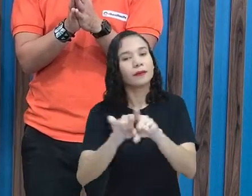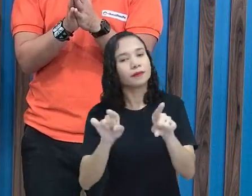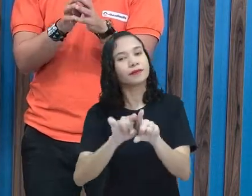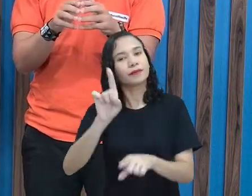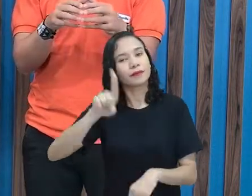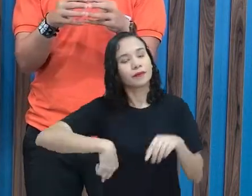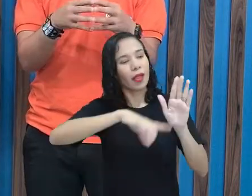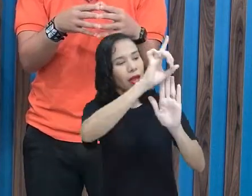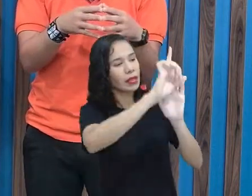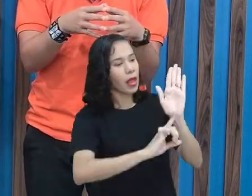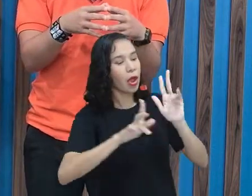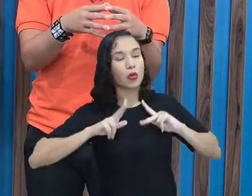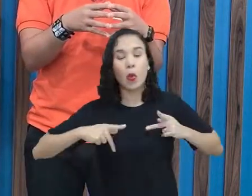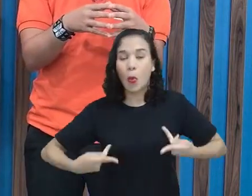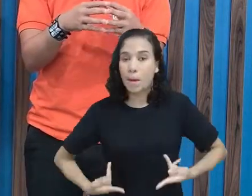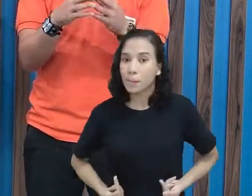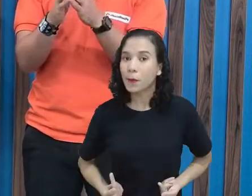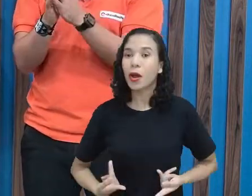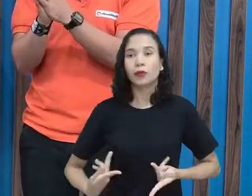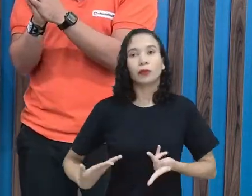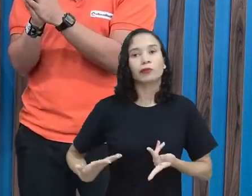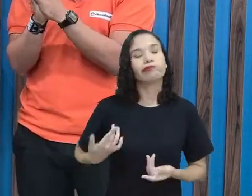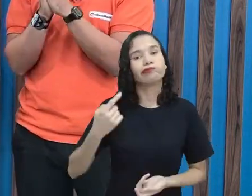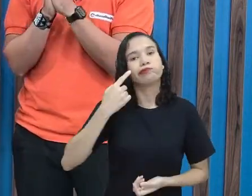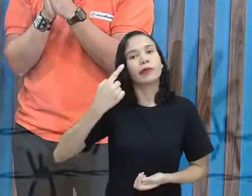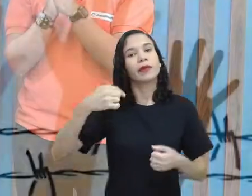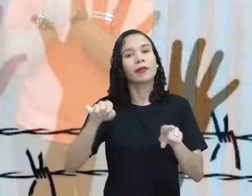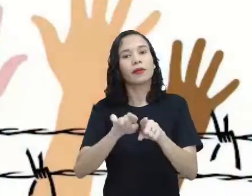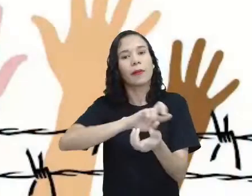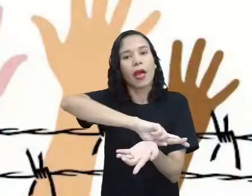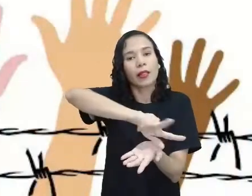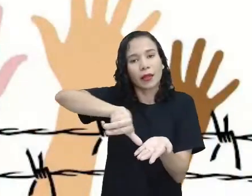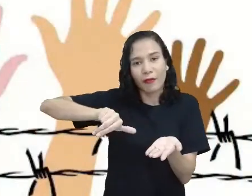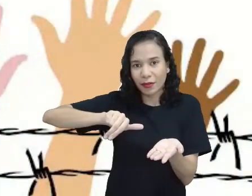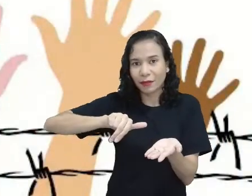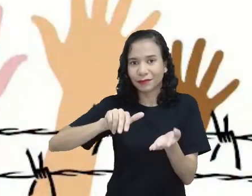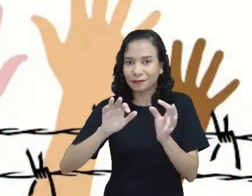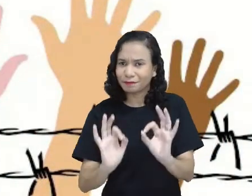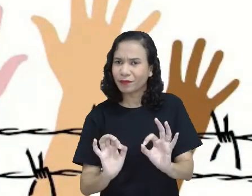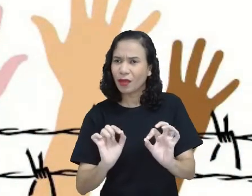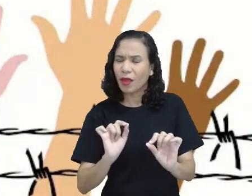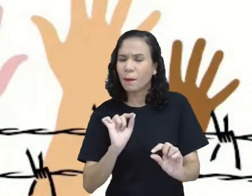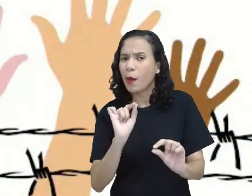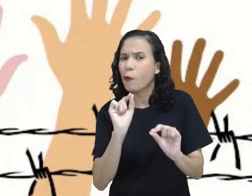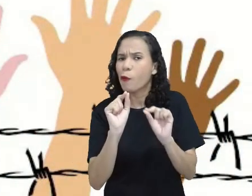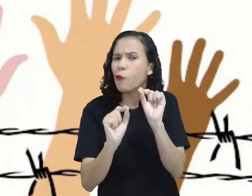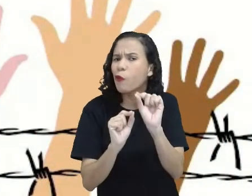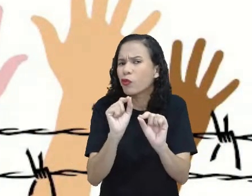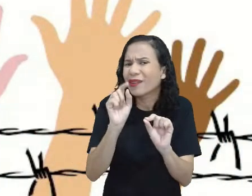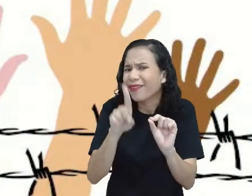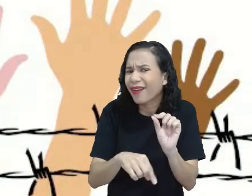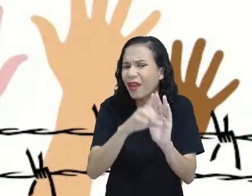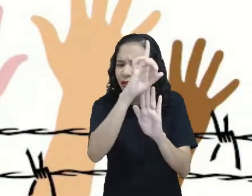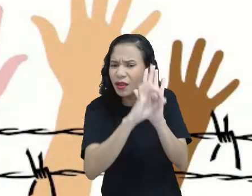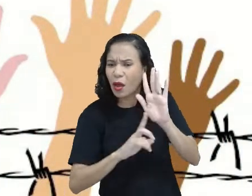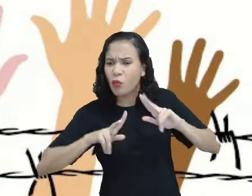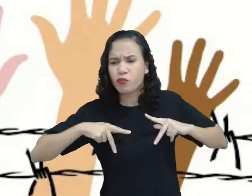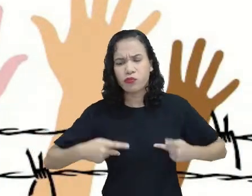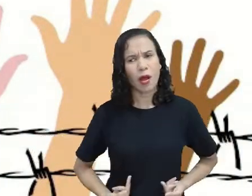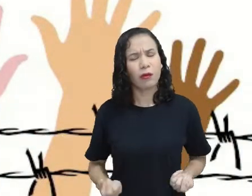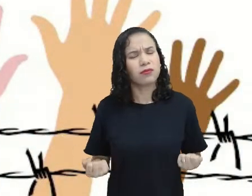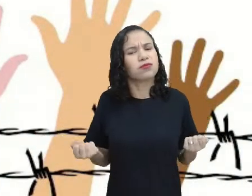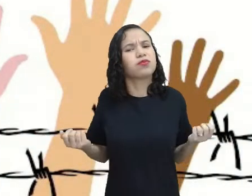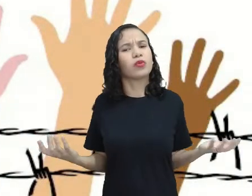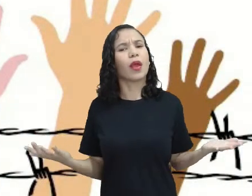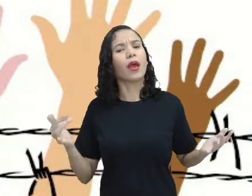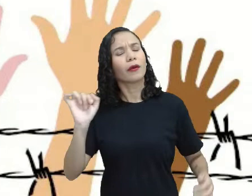questão dos direitos humanos com relação à diversidade. E o que são direitos humanos, né? O